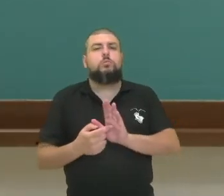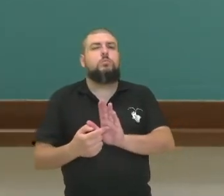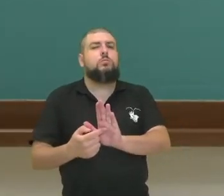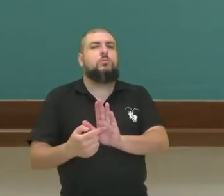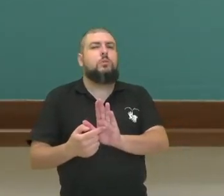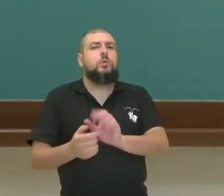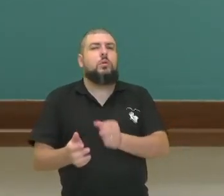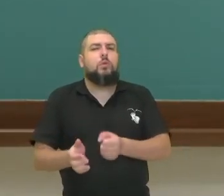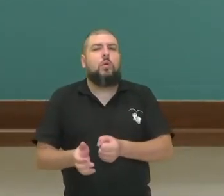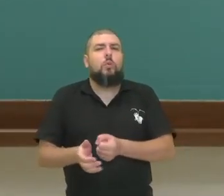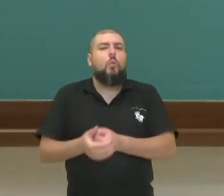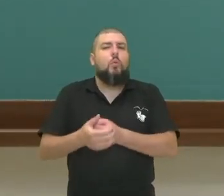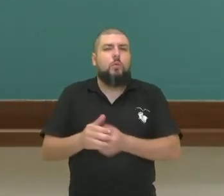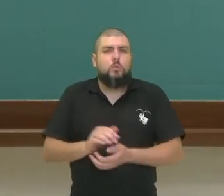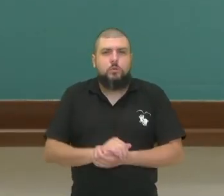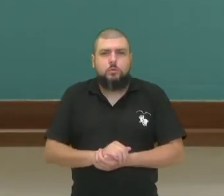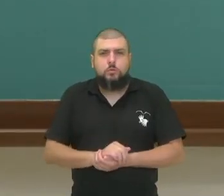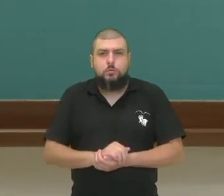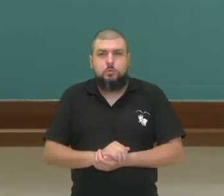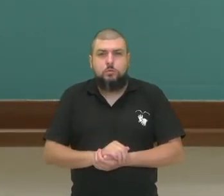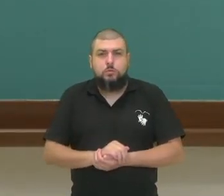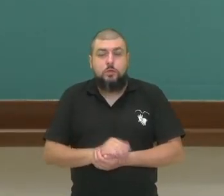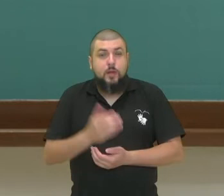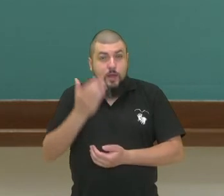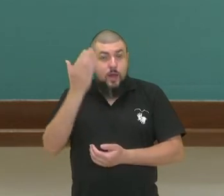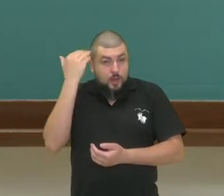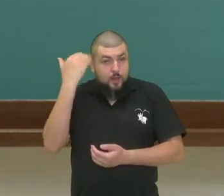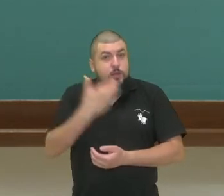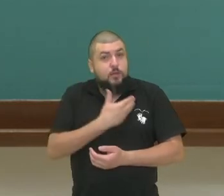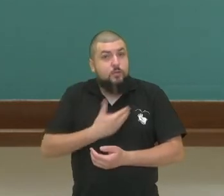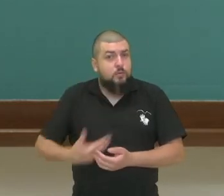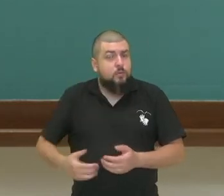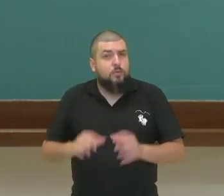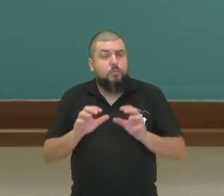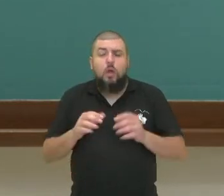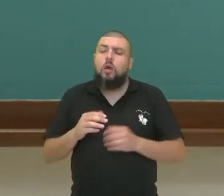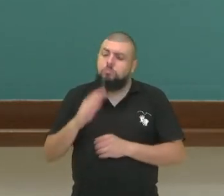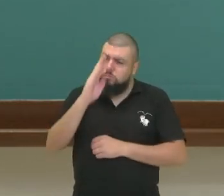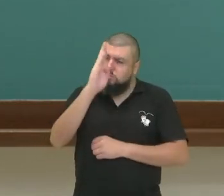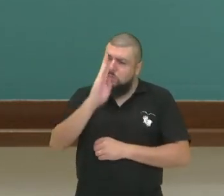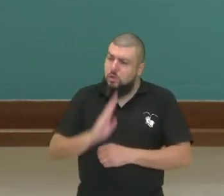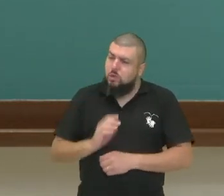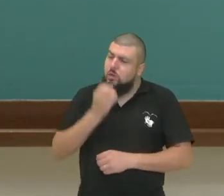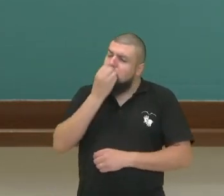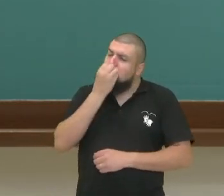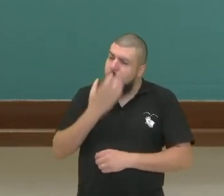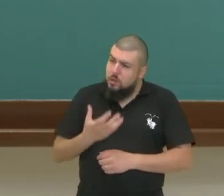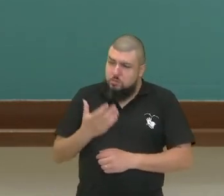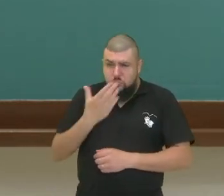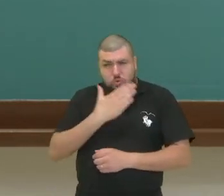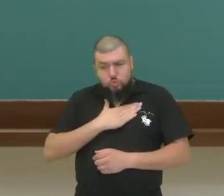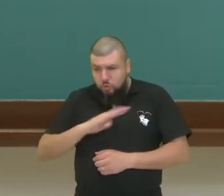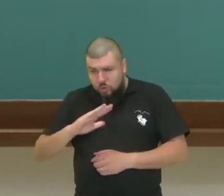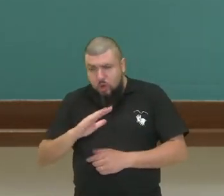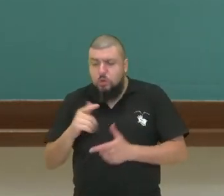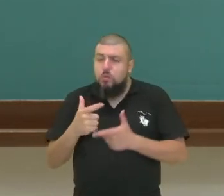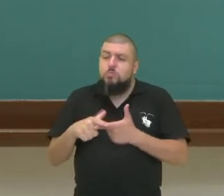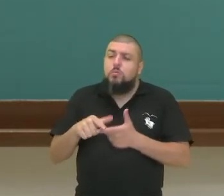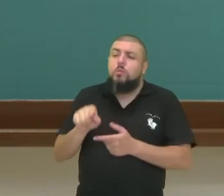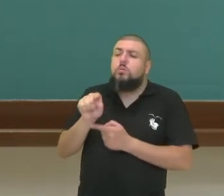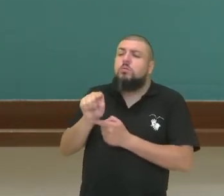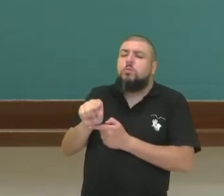Então, se você não gosta do Brasil, caia fora. Porque o Brasil está indo bem. Se você não gosta, você que cai fora. O problema é